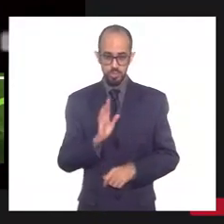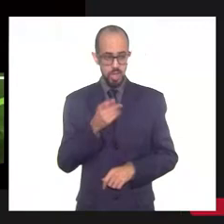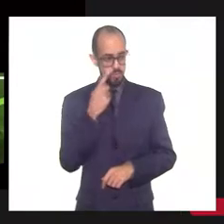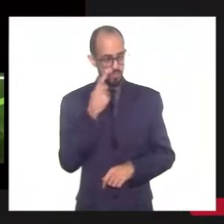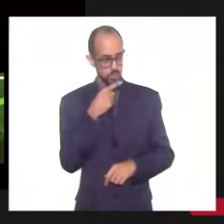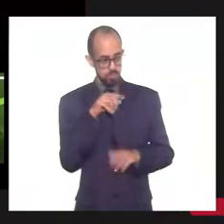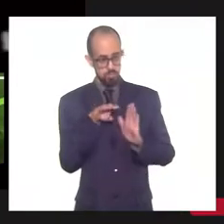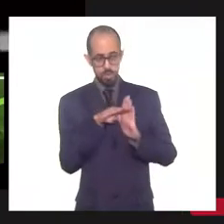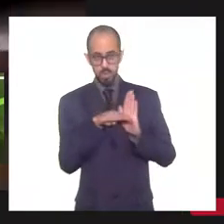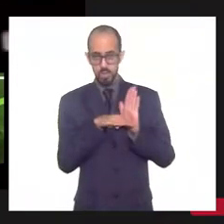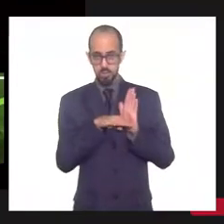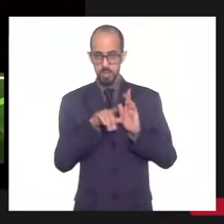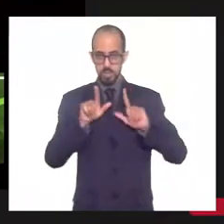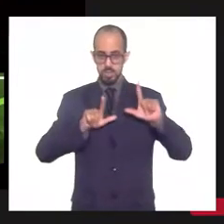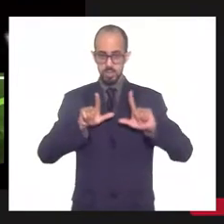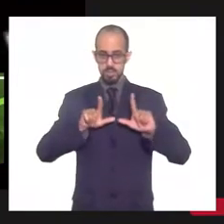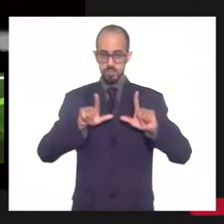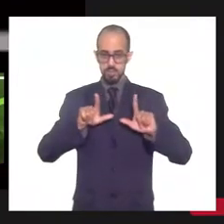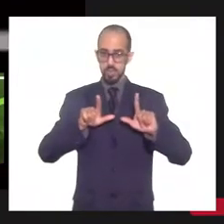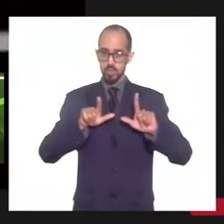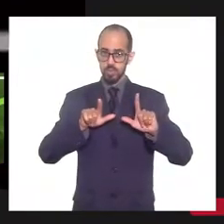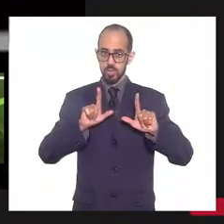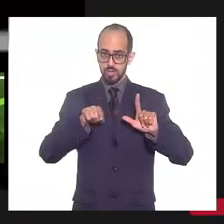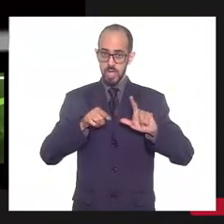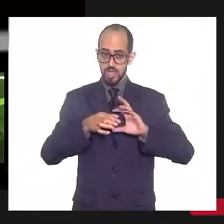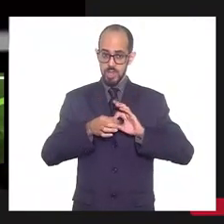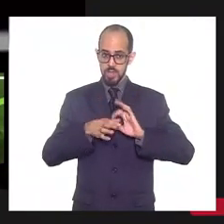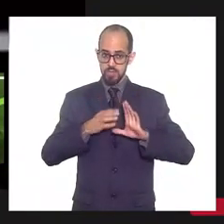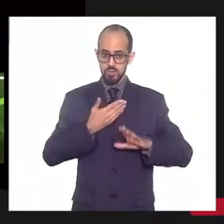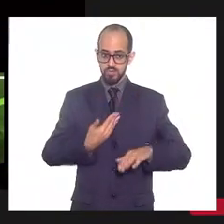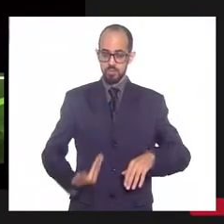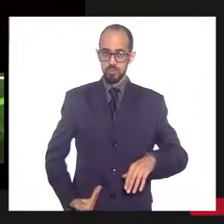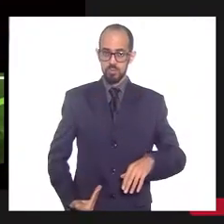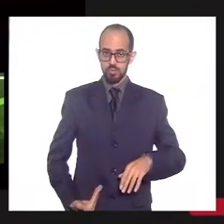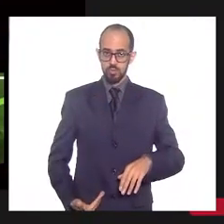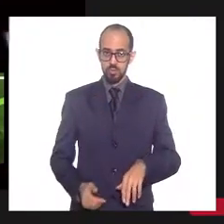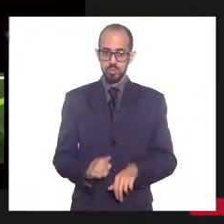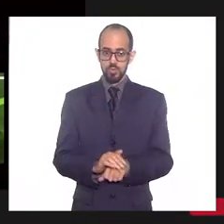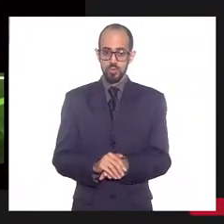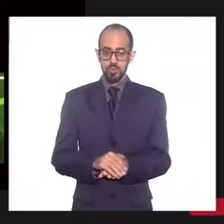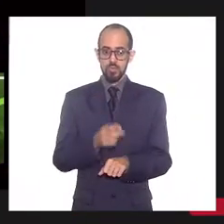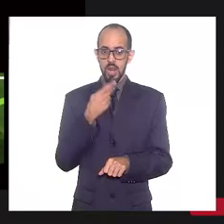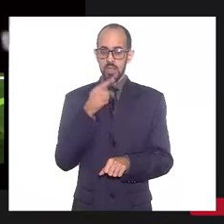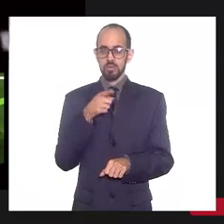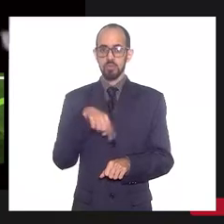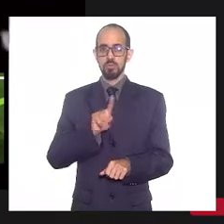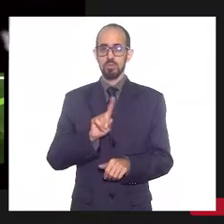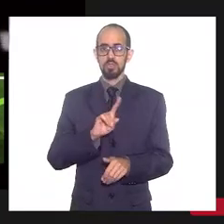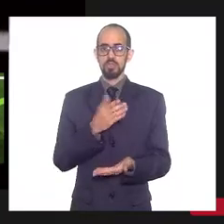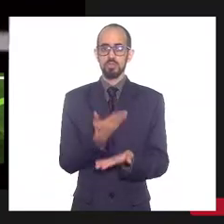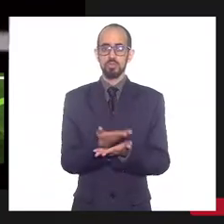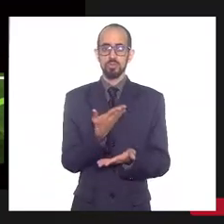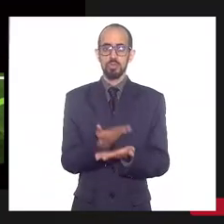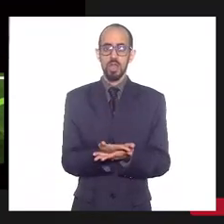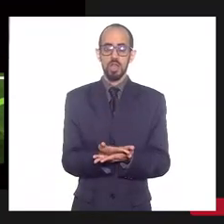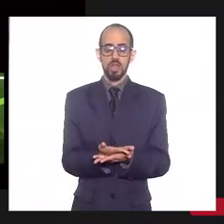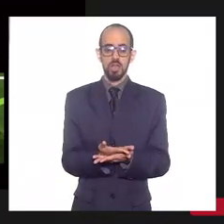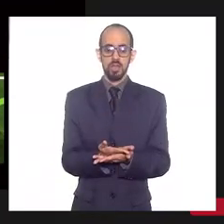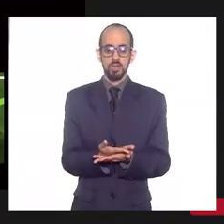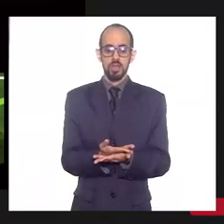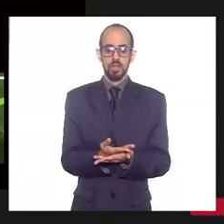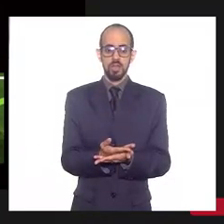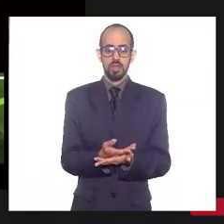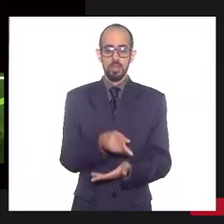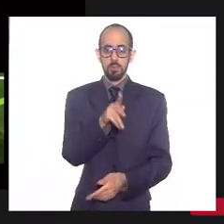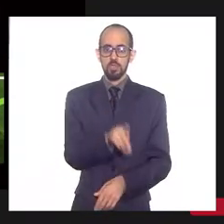programa na TV que é uma concessão pública que as pessoas não preciso estudar as pessoas não